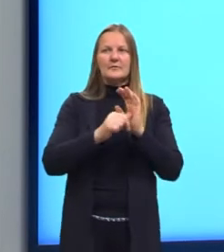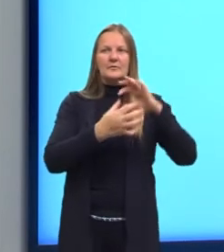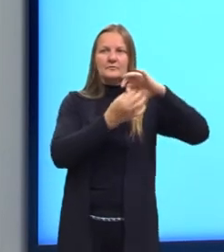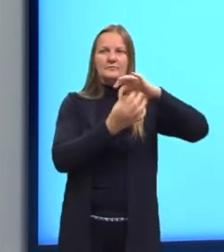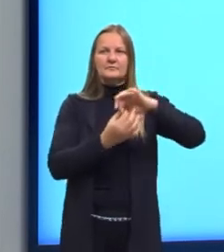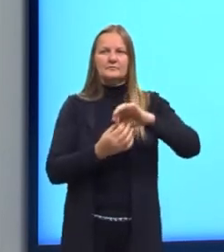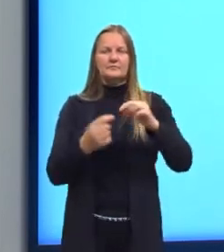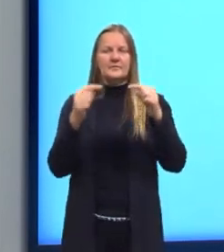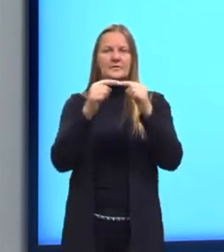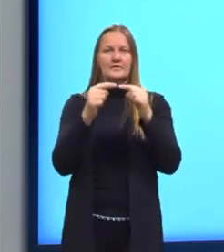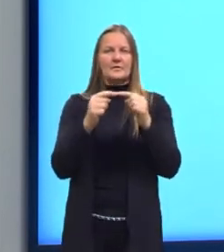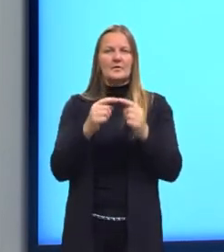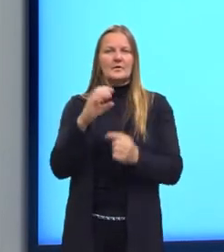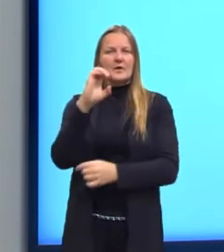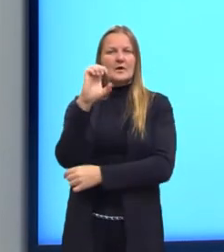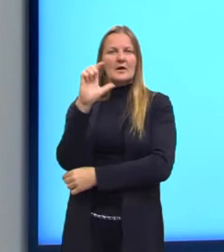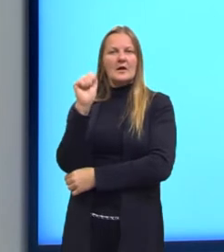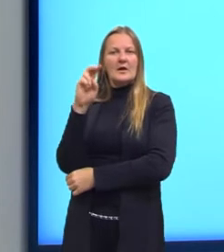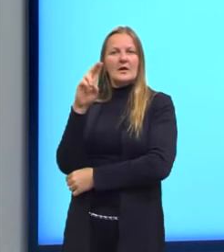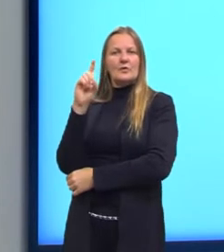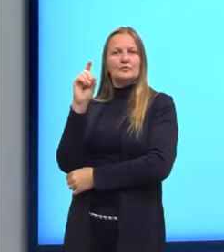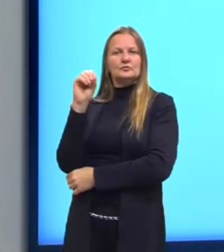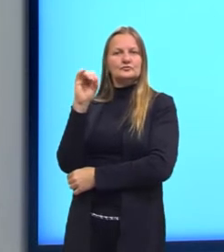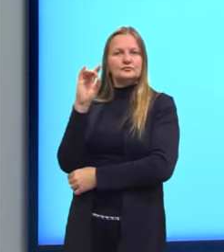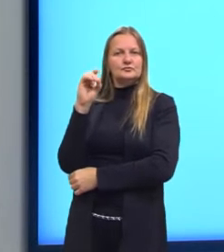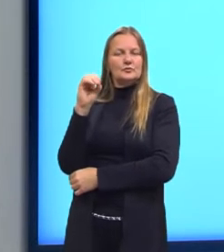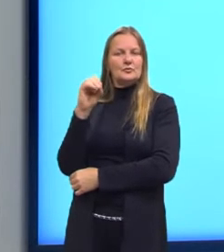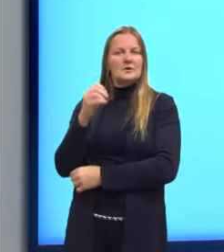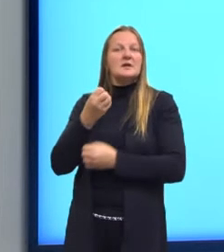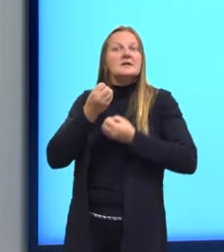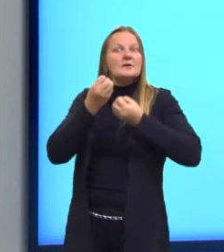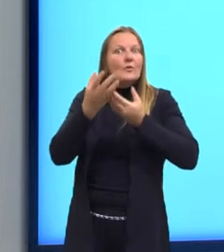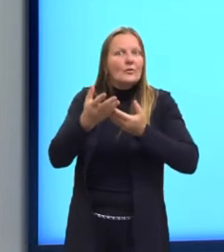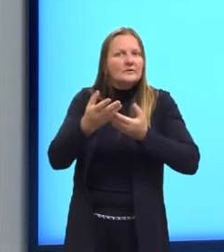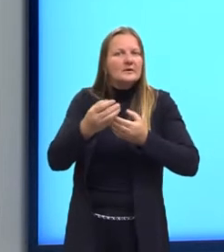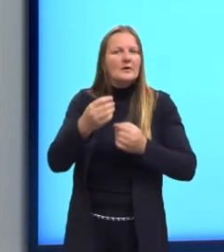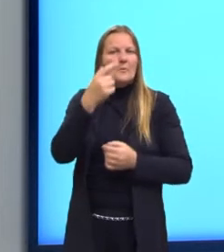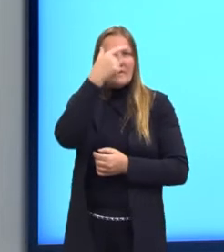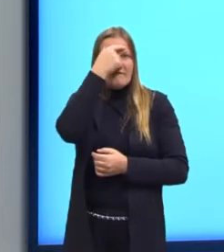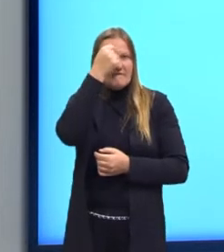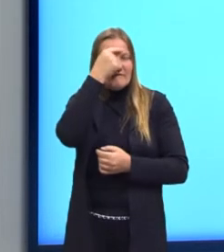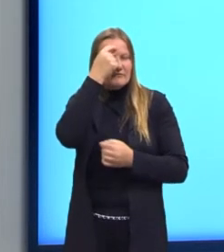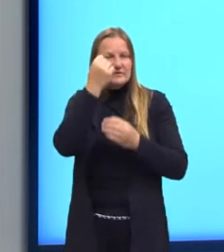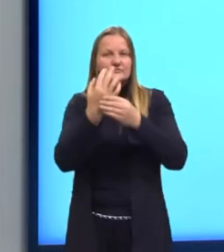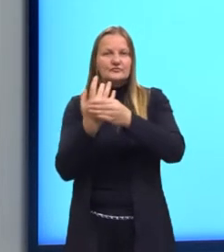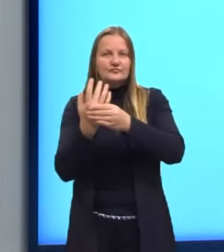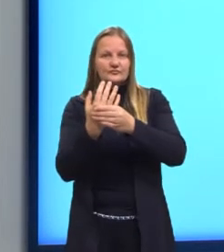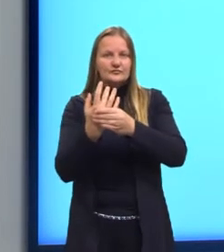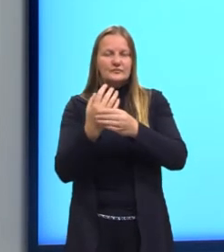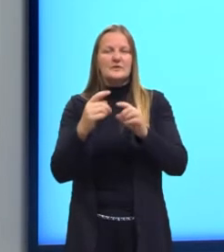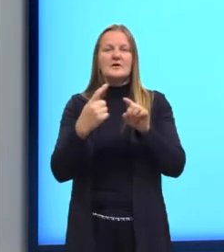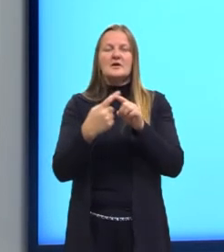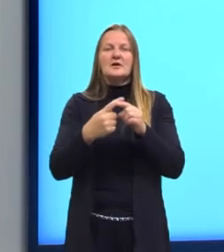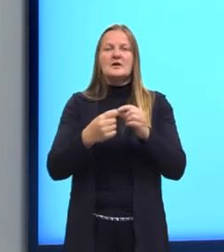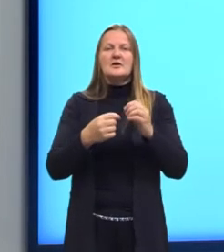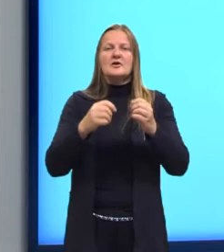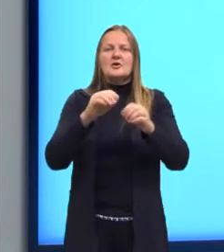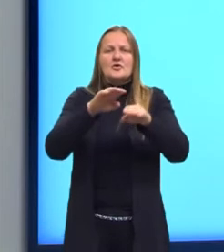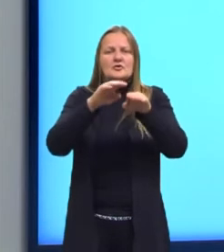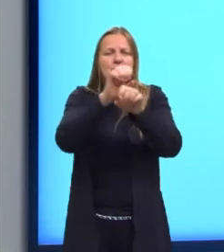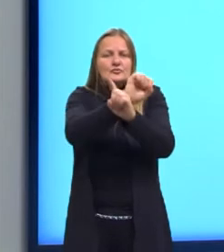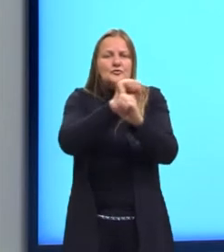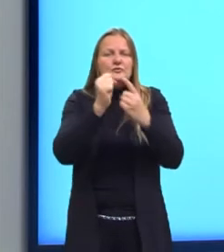acordo com Cláudio mas ele professor da Universidade Federal do Rio Grande do Sul Vivemos em uma sociedade classista e